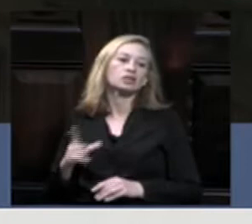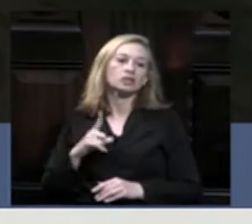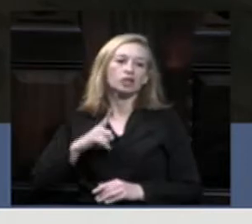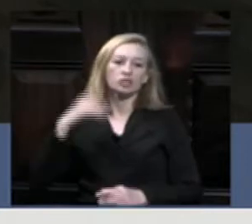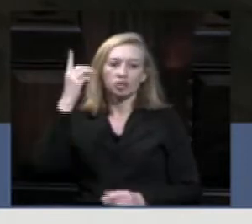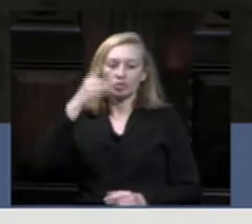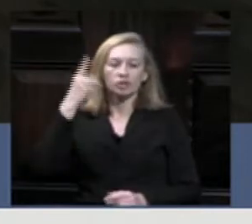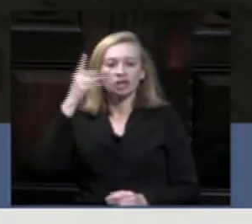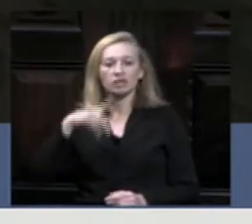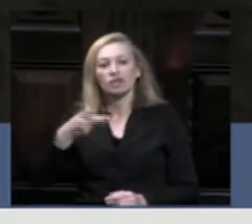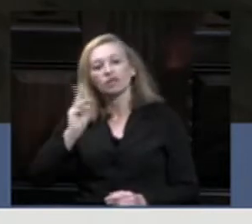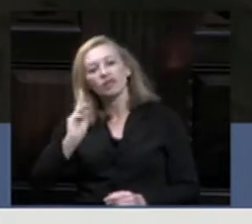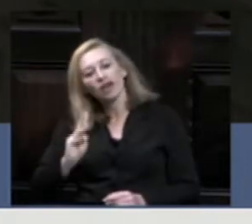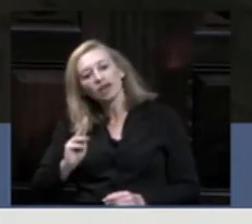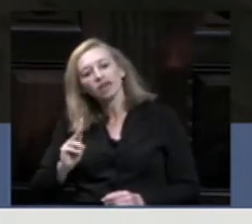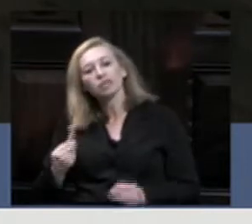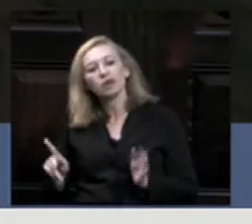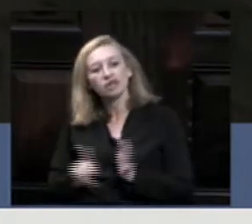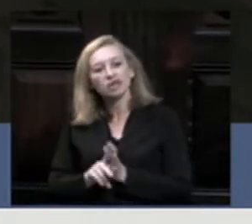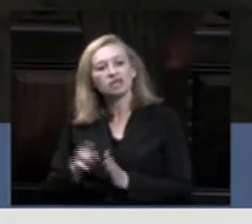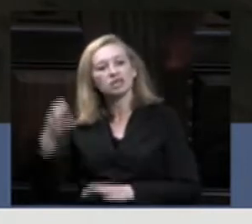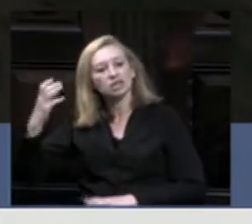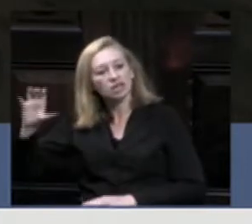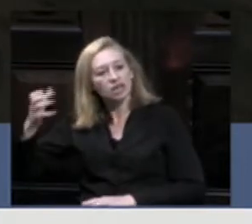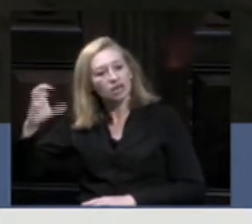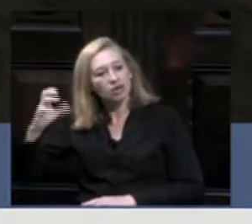teve o trabalho de delimitá-lo